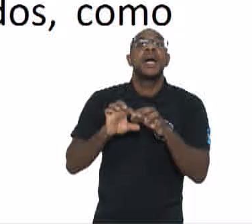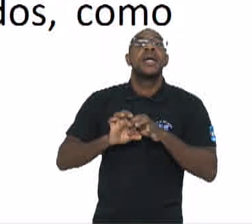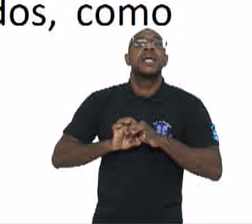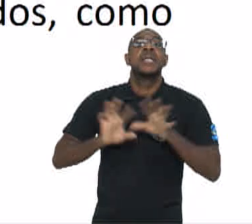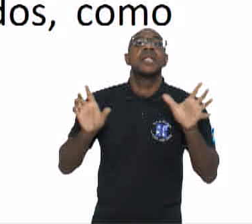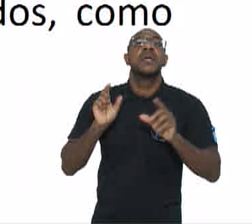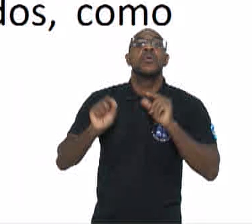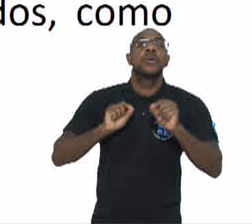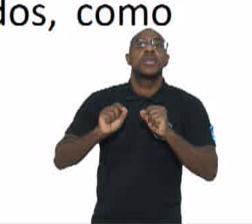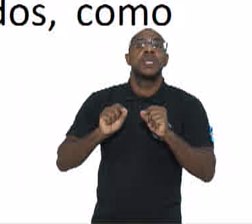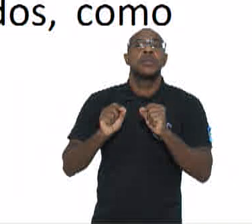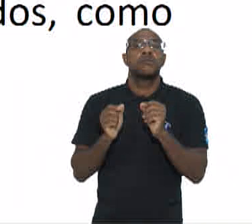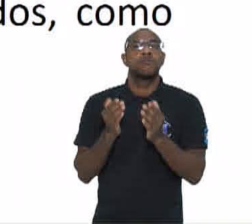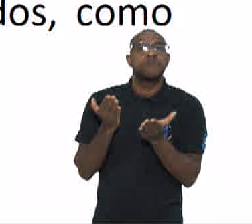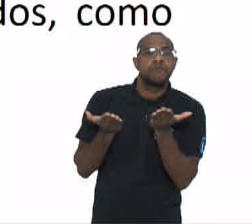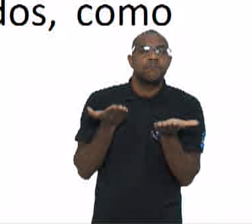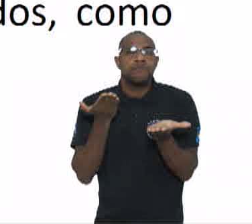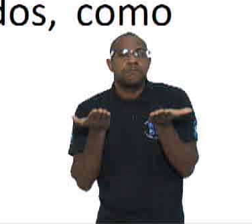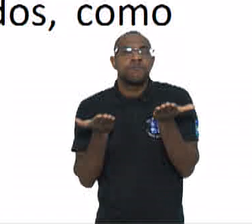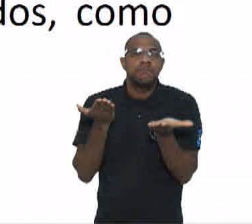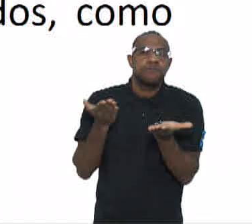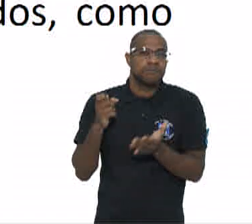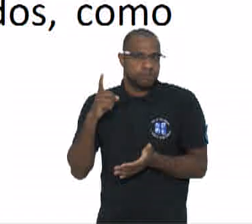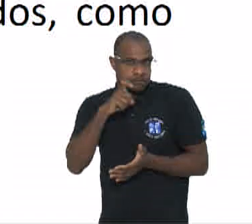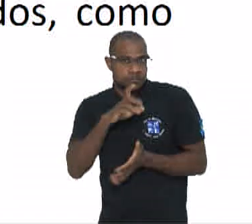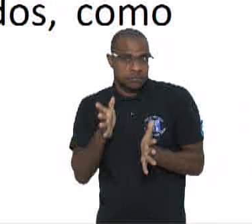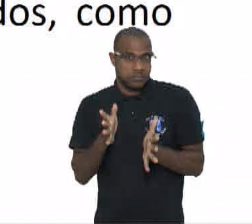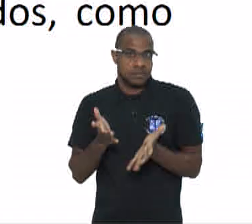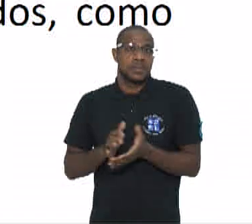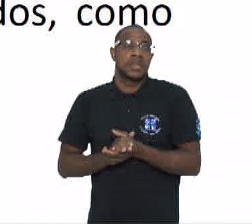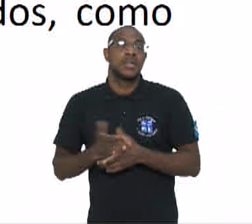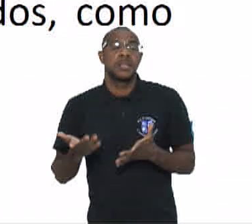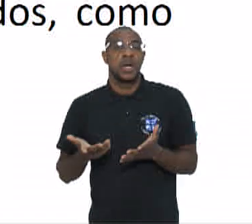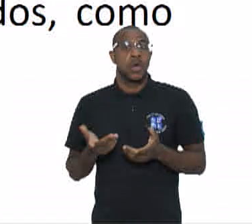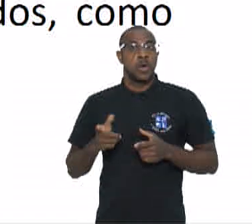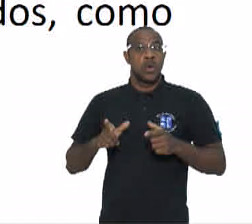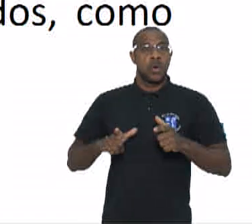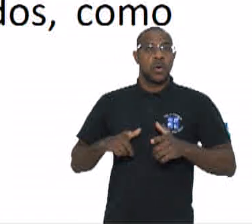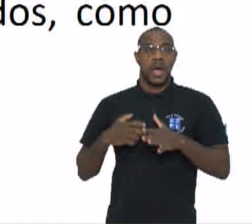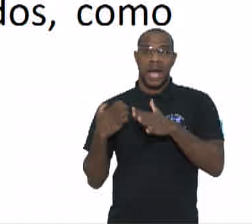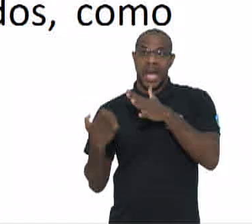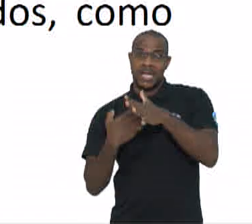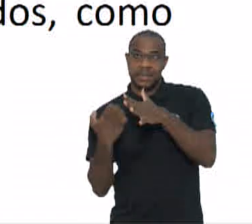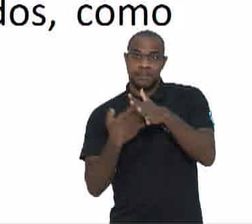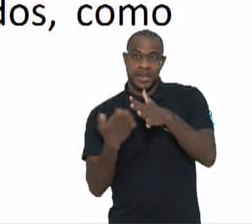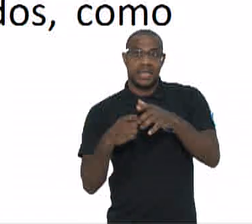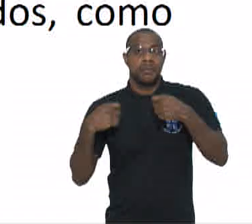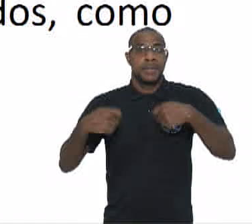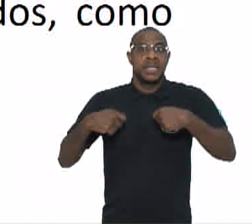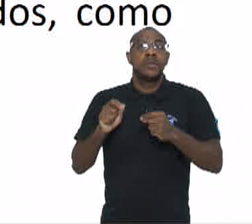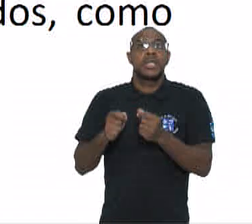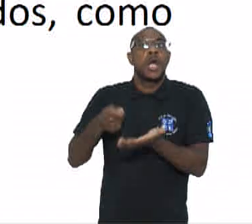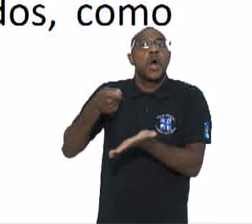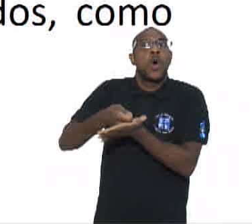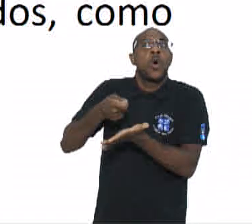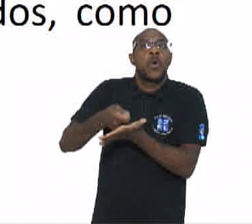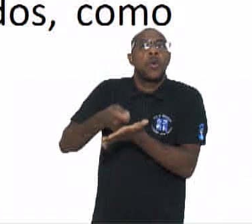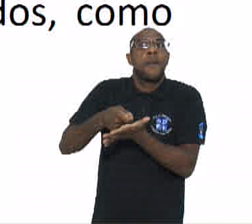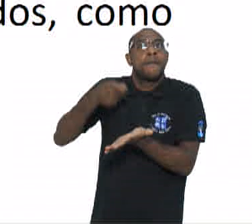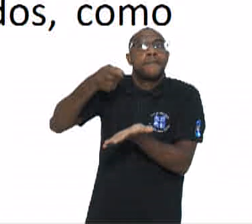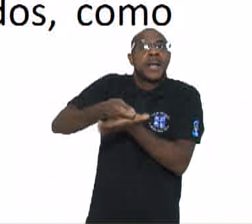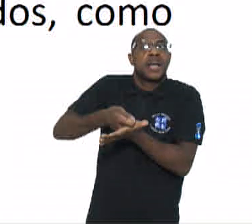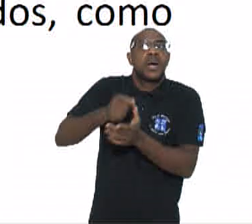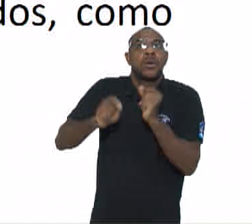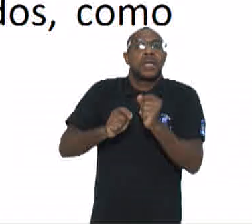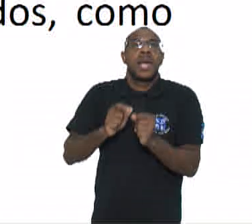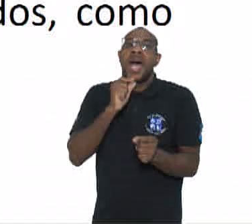um equilíbrio difícil. Os operadores devem cobrar tarifas competitivas, mas que os permitam lucrar